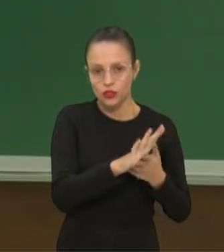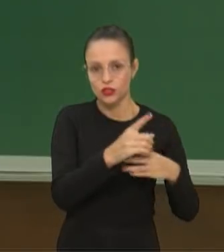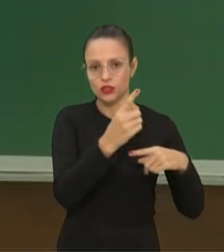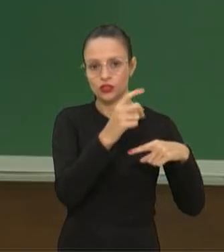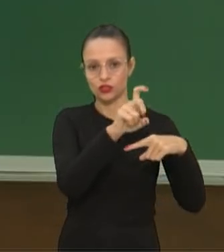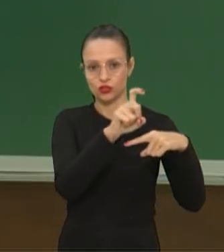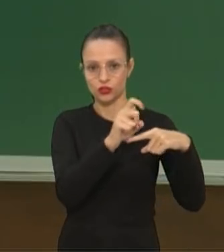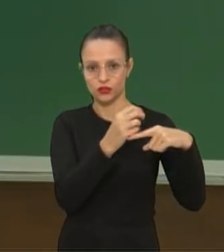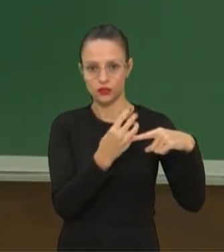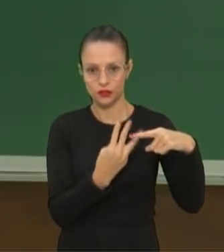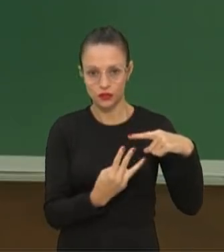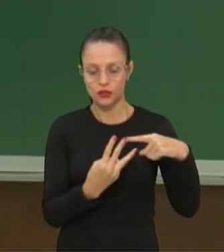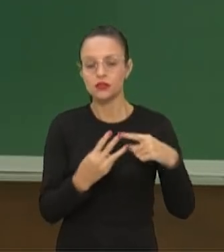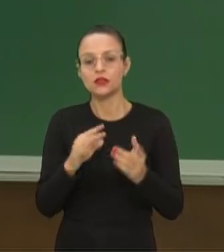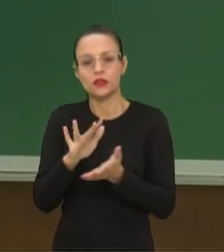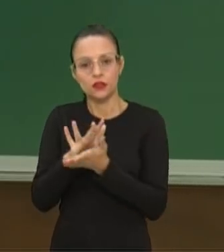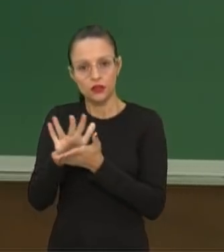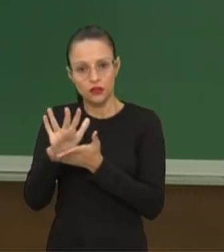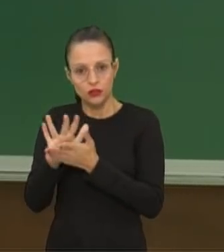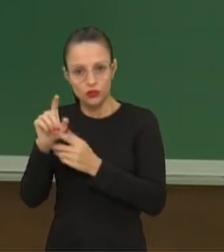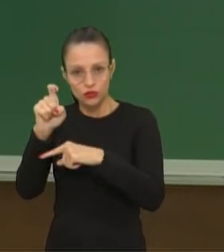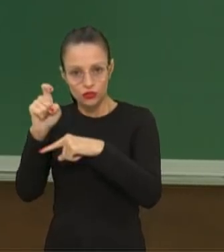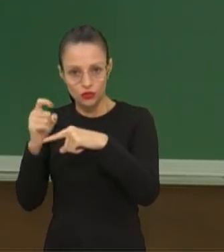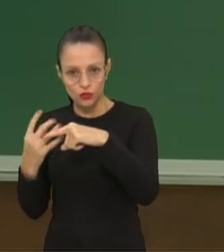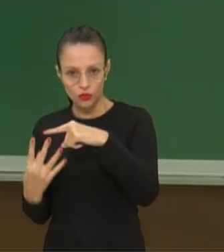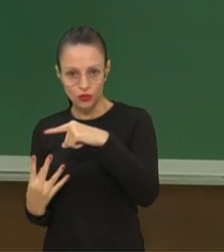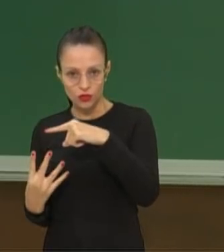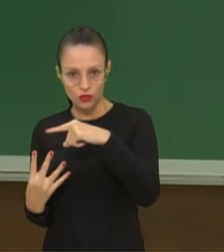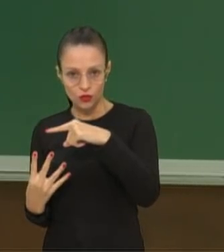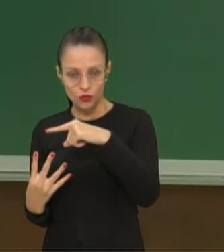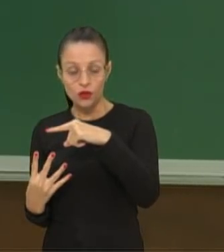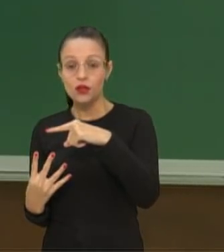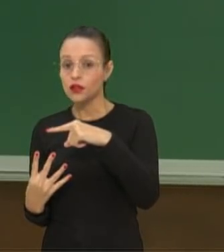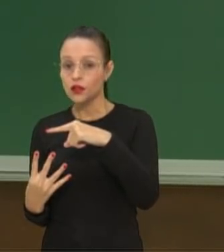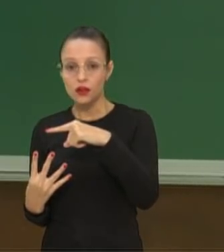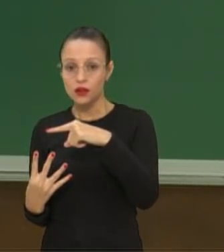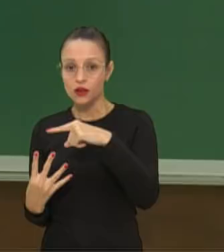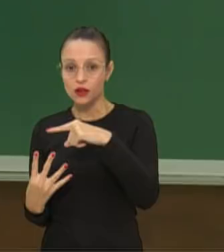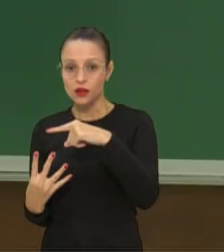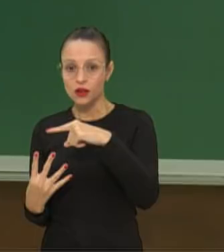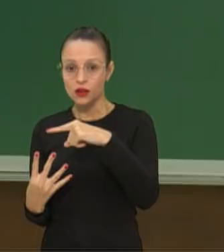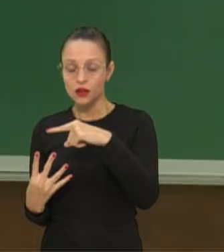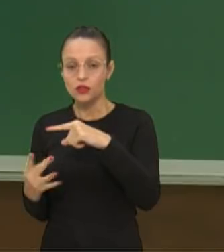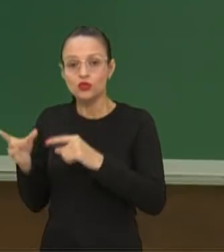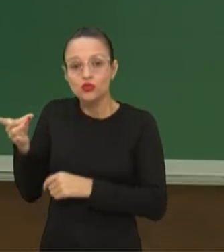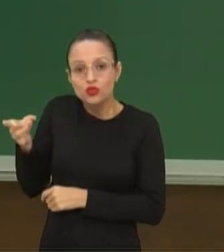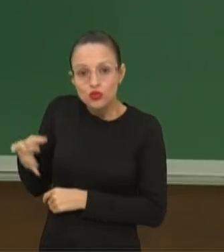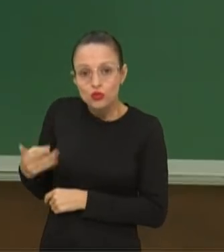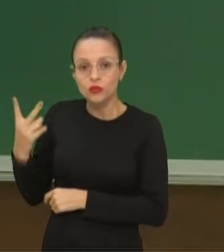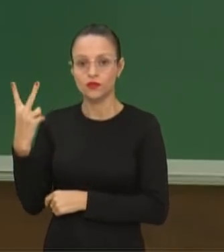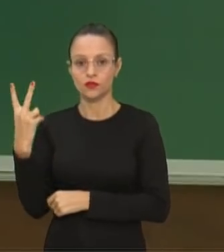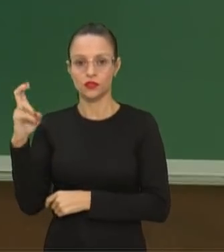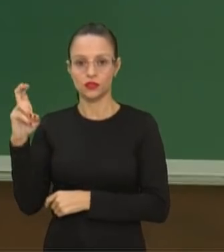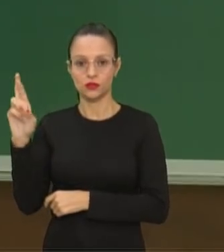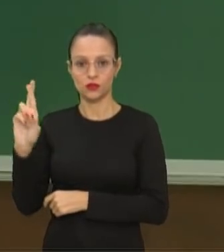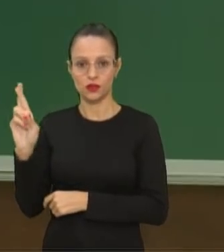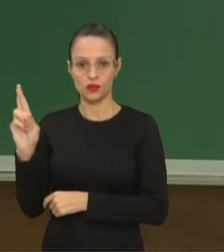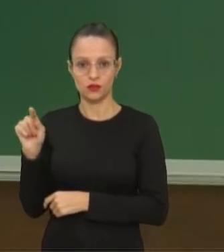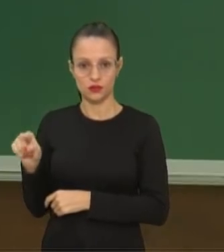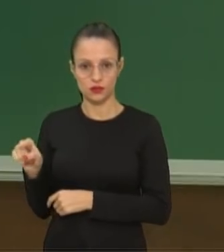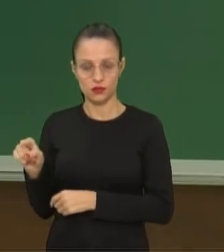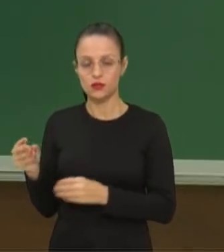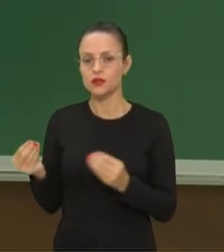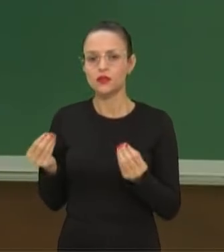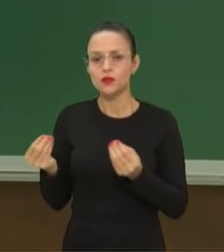sobre 3, gastei X sobre 4 e ainda fiquei com R$25. Como que eu vou montar essa situação